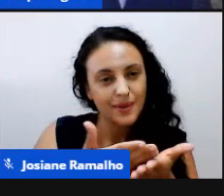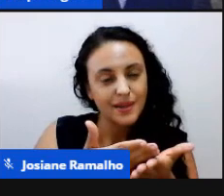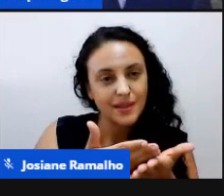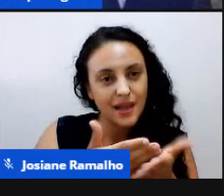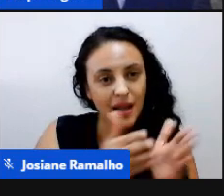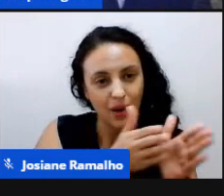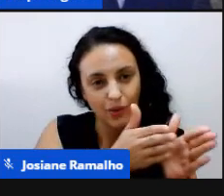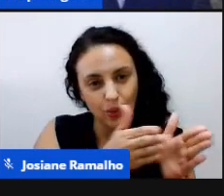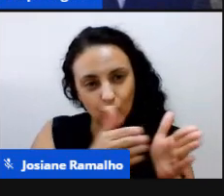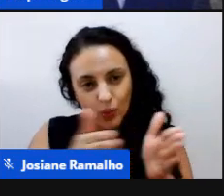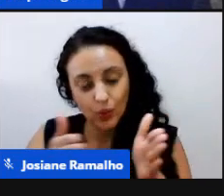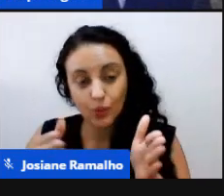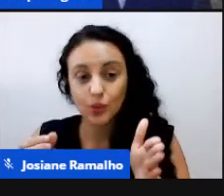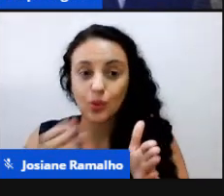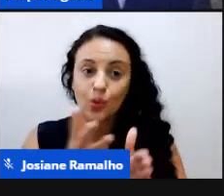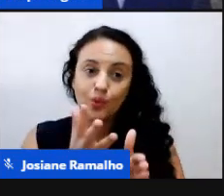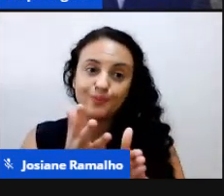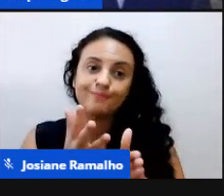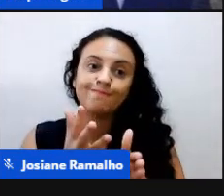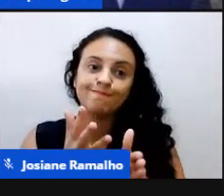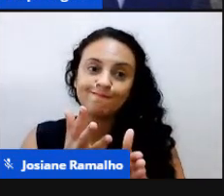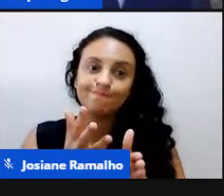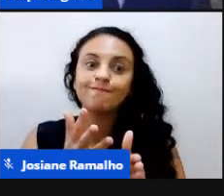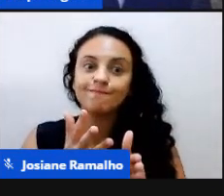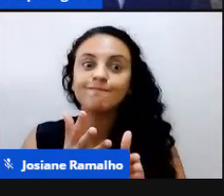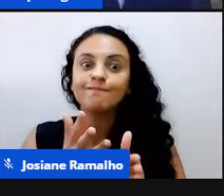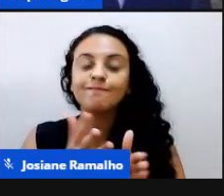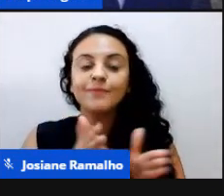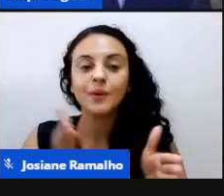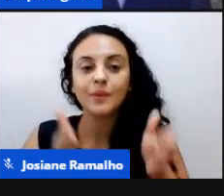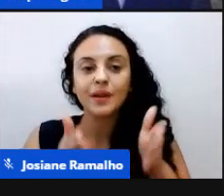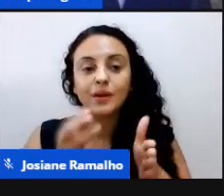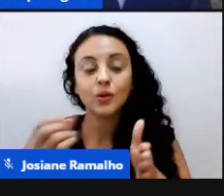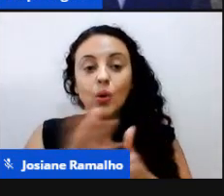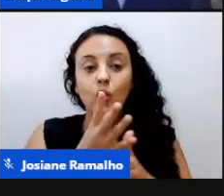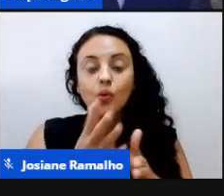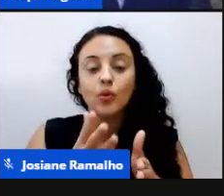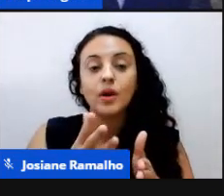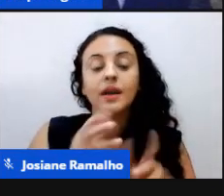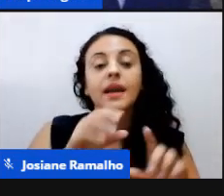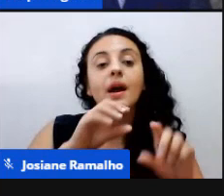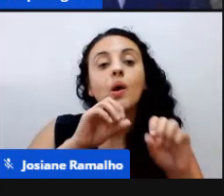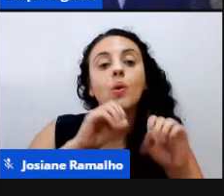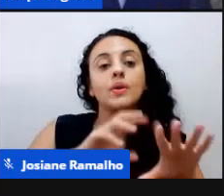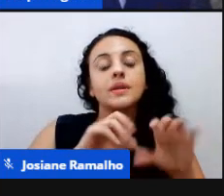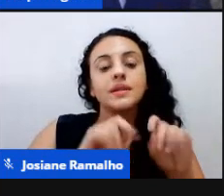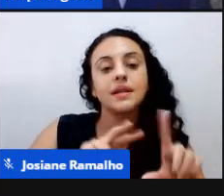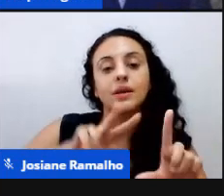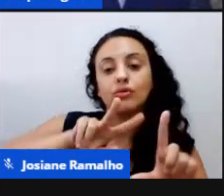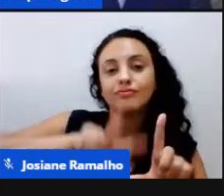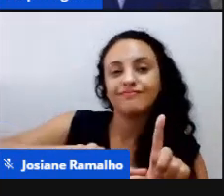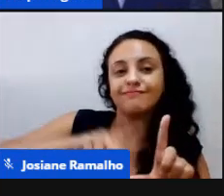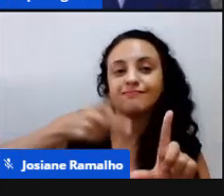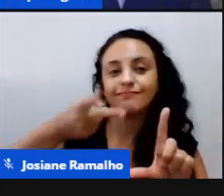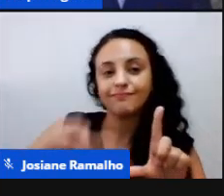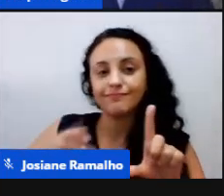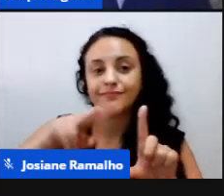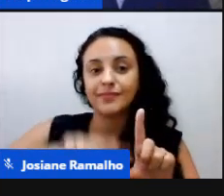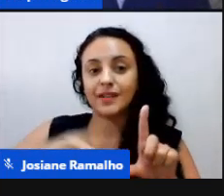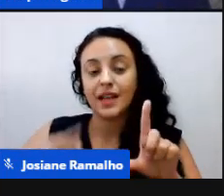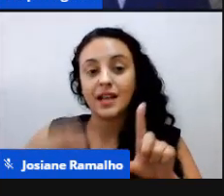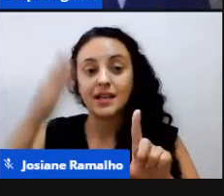ele vai se diferenciar, porque agora vai vir o ensino híbrido. A gente sabe que vai começar primeiro com as séries finais do